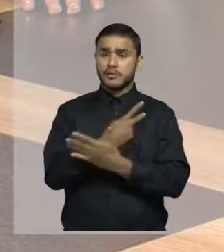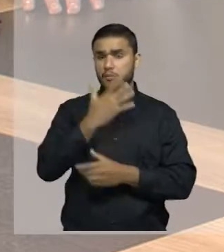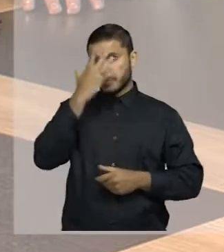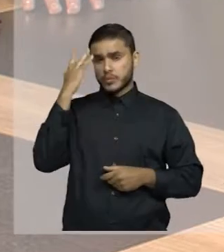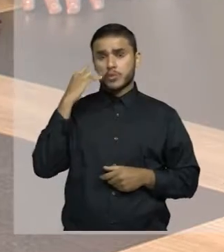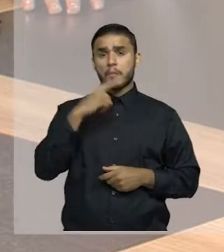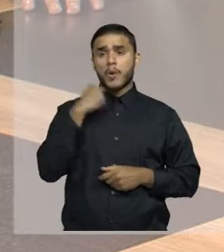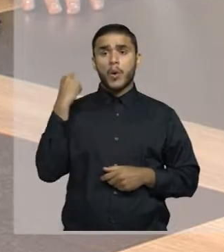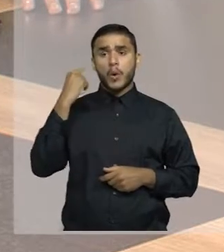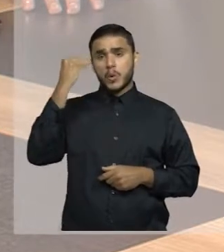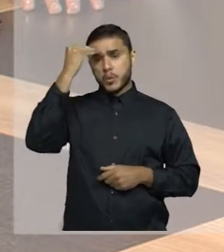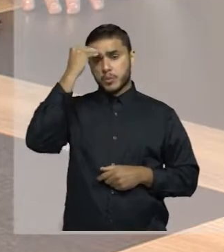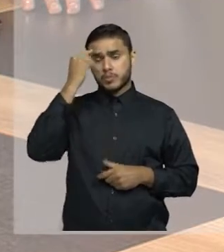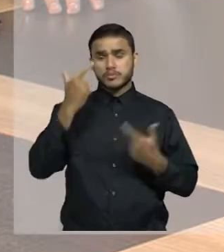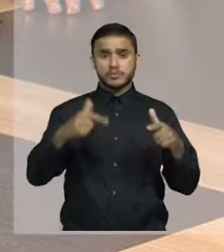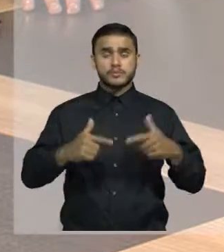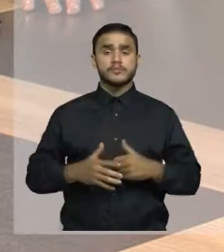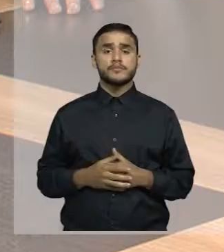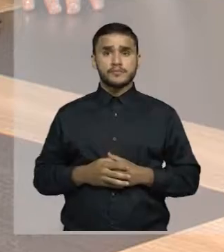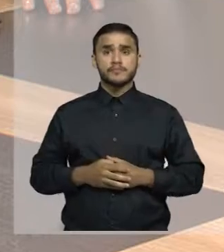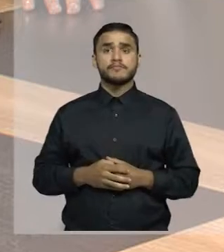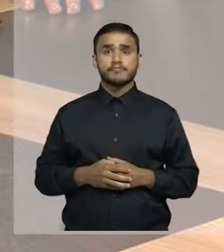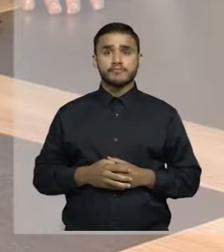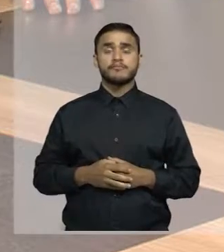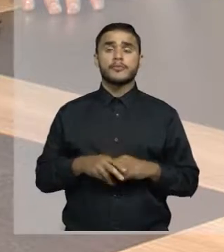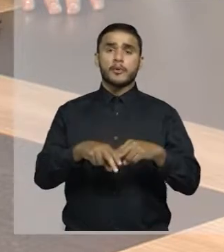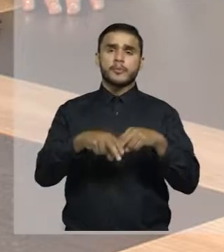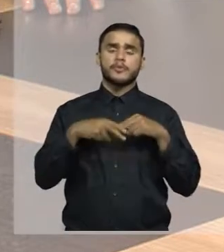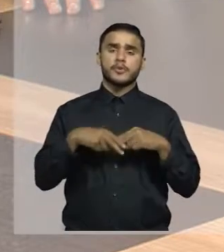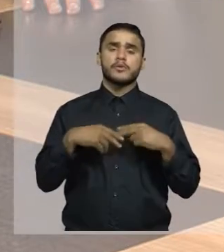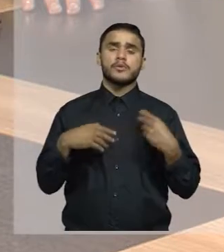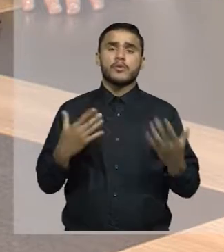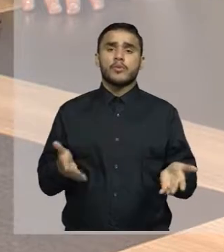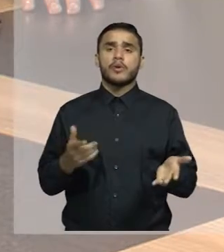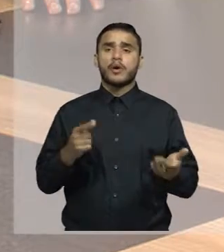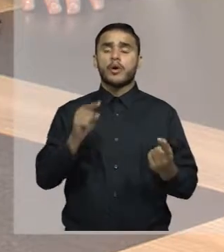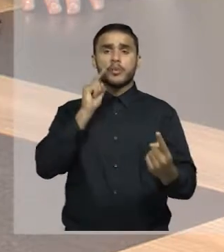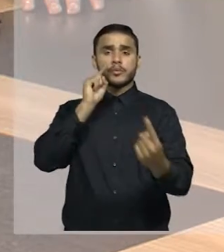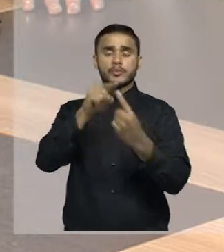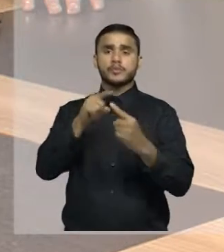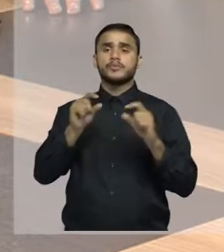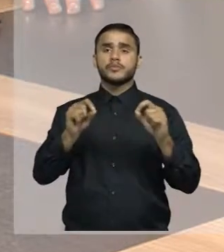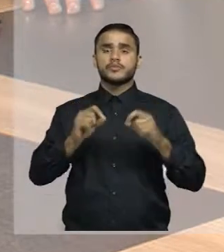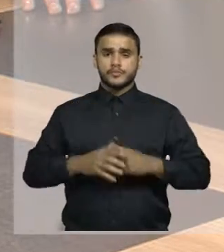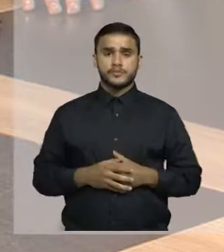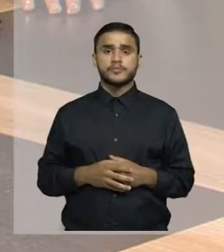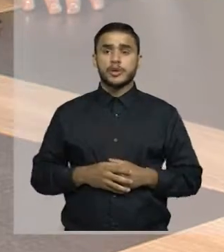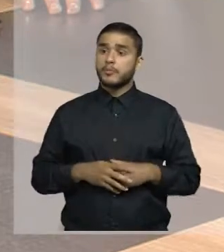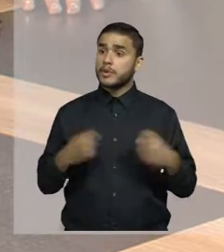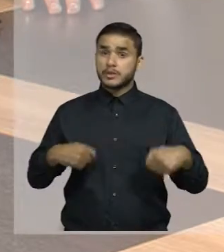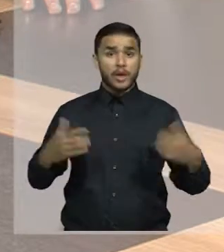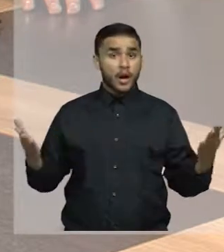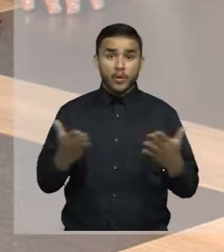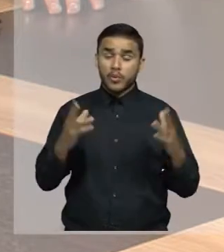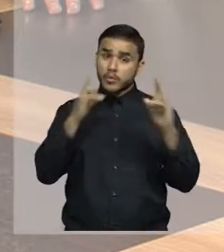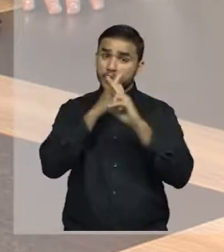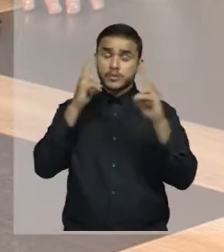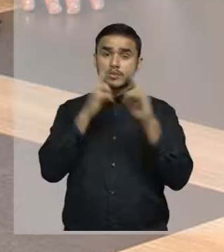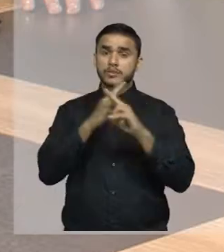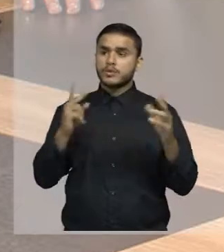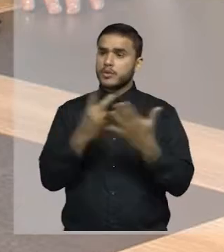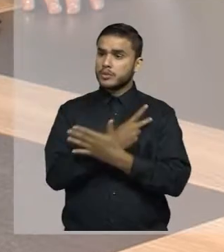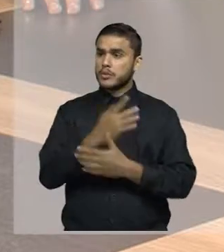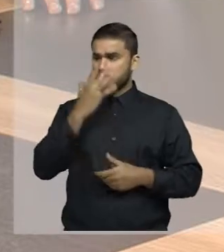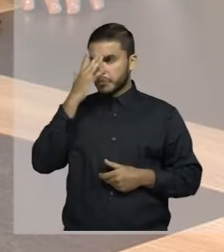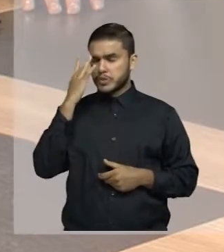Agora, a questão é, qual é o mal menor? É você ter uma ação mais enérgica, com